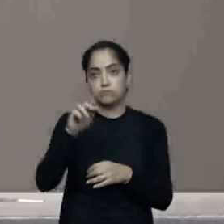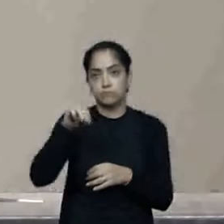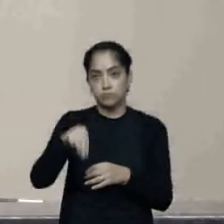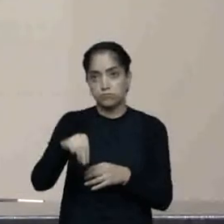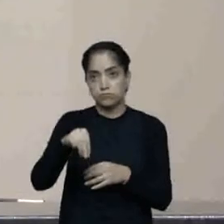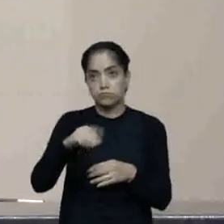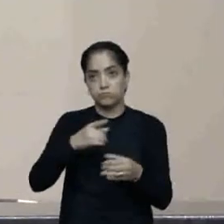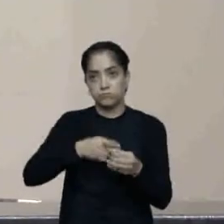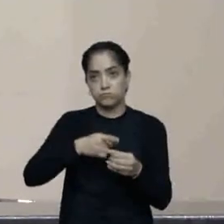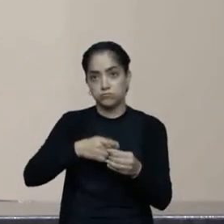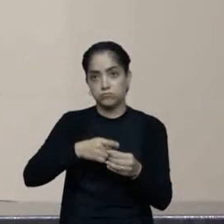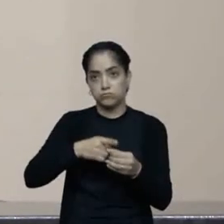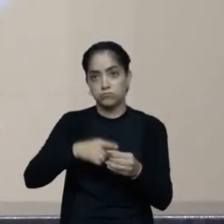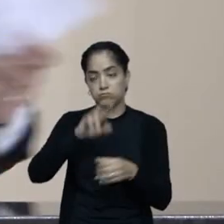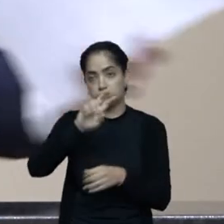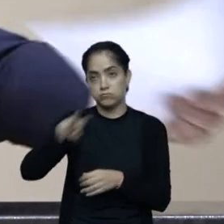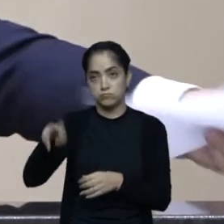discussão?